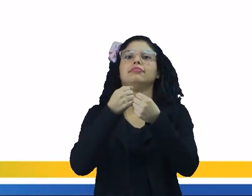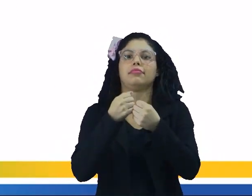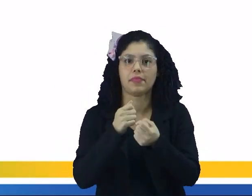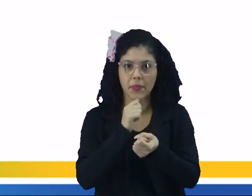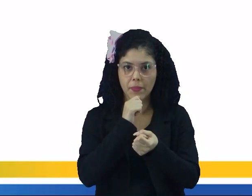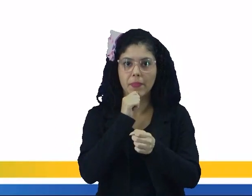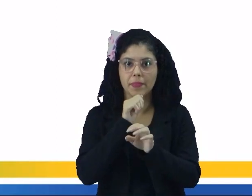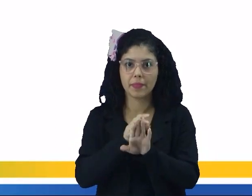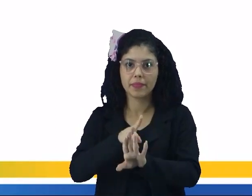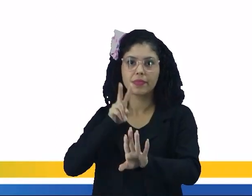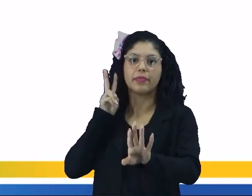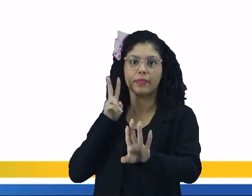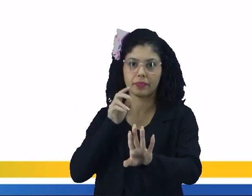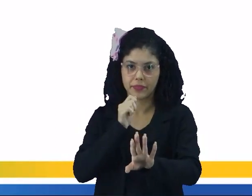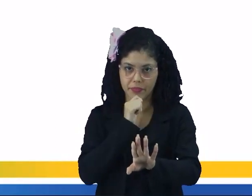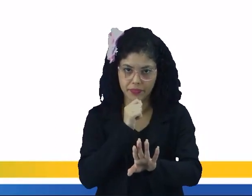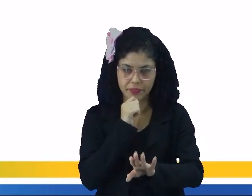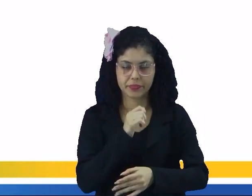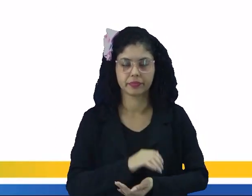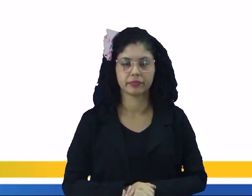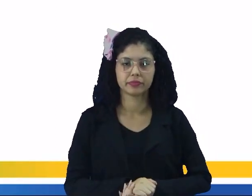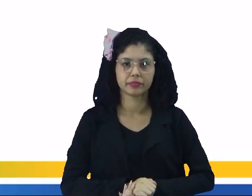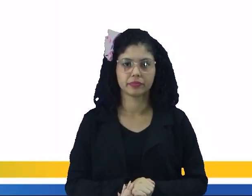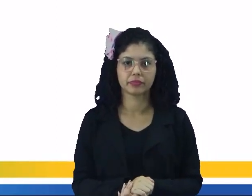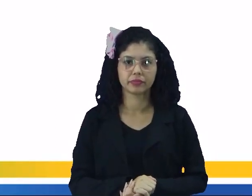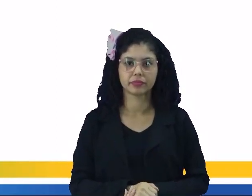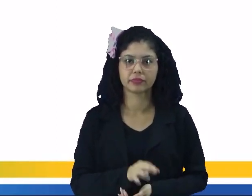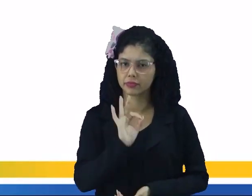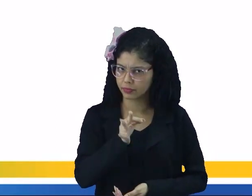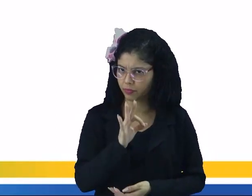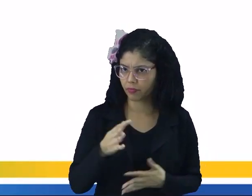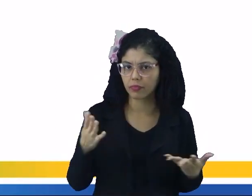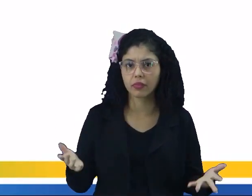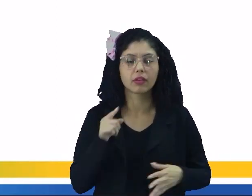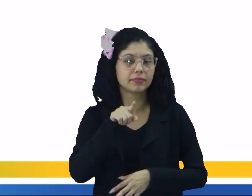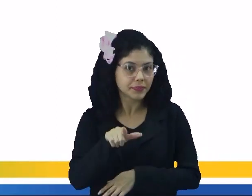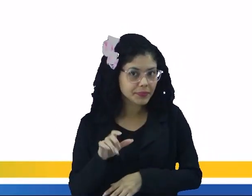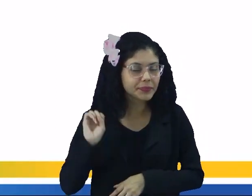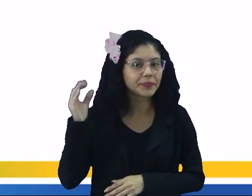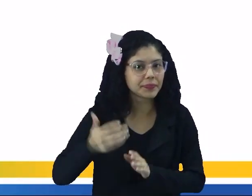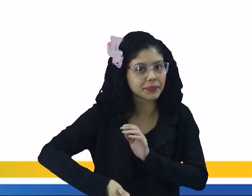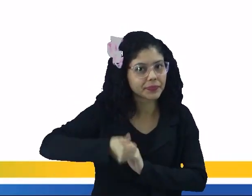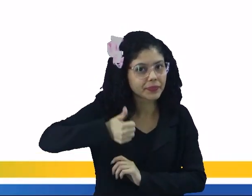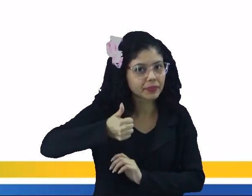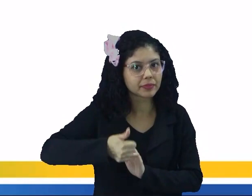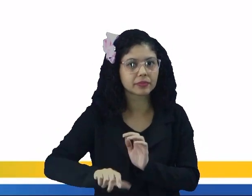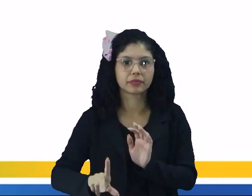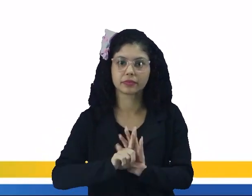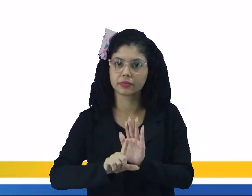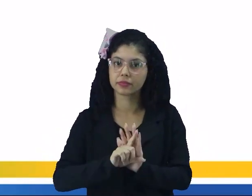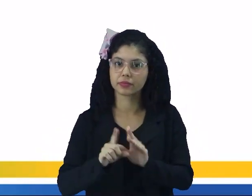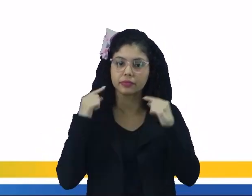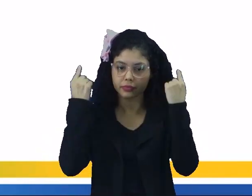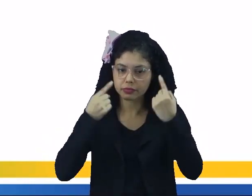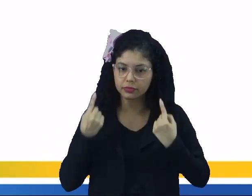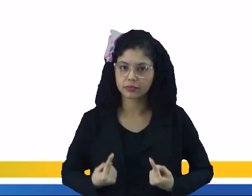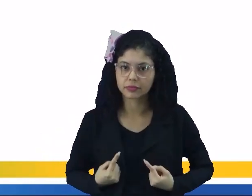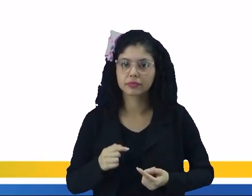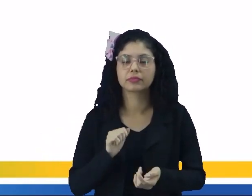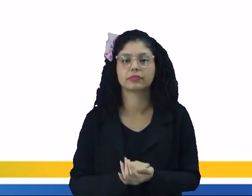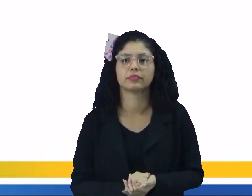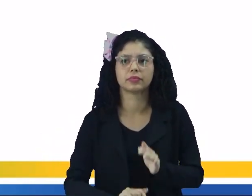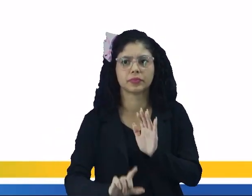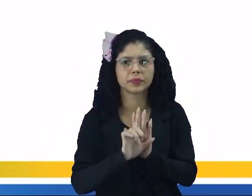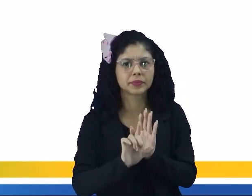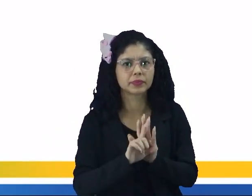nosso corpo tende a ir para trás. Isso mesmo. Então isso aí é a primeira lei de Newton. Viram como